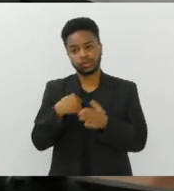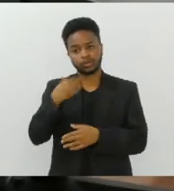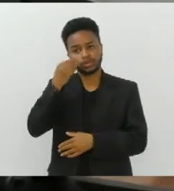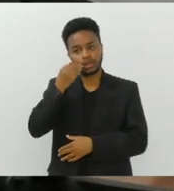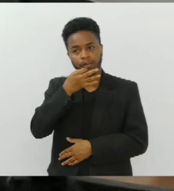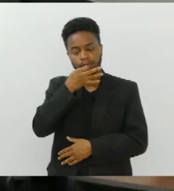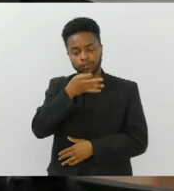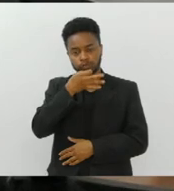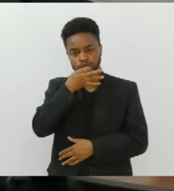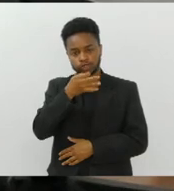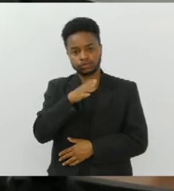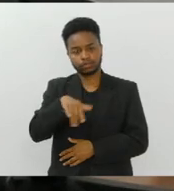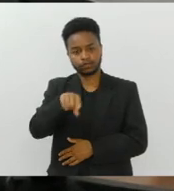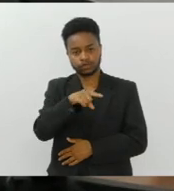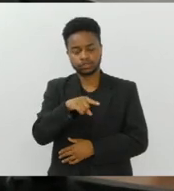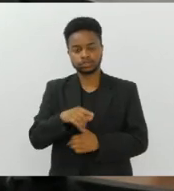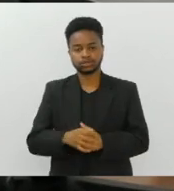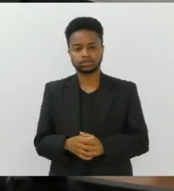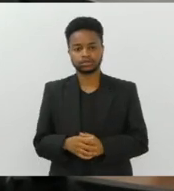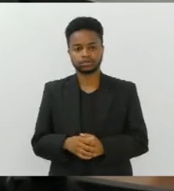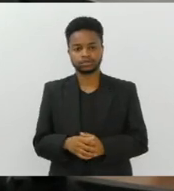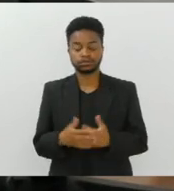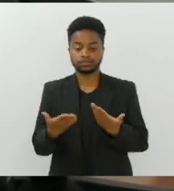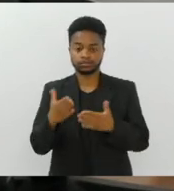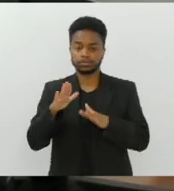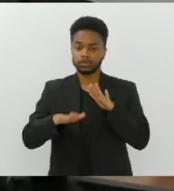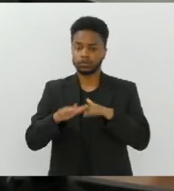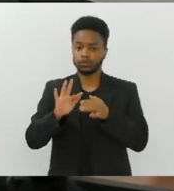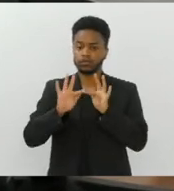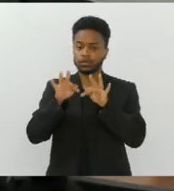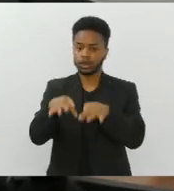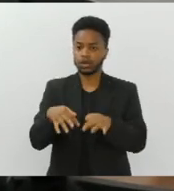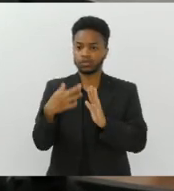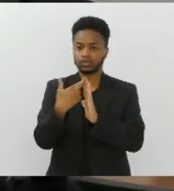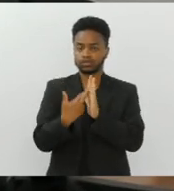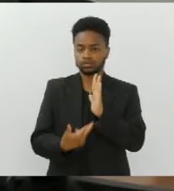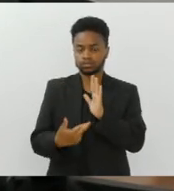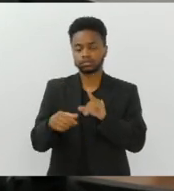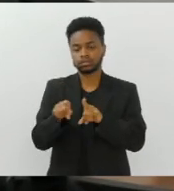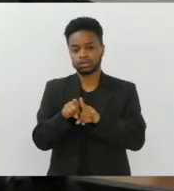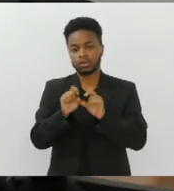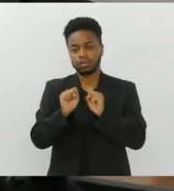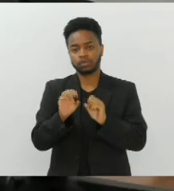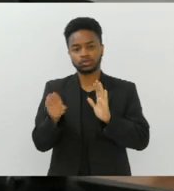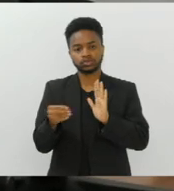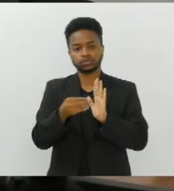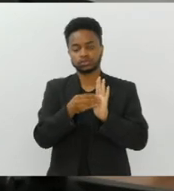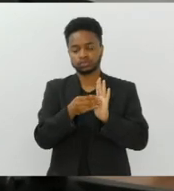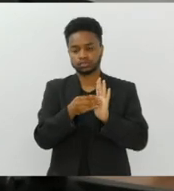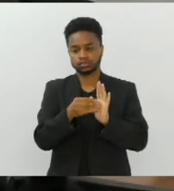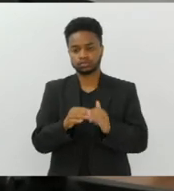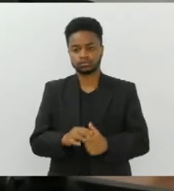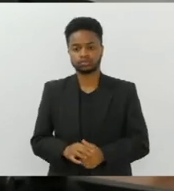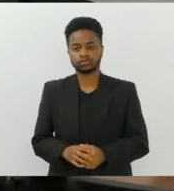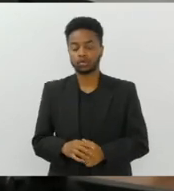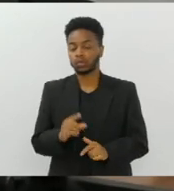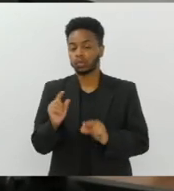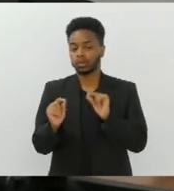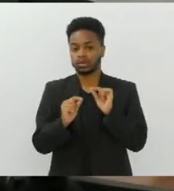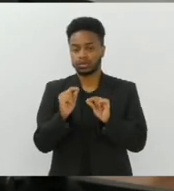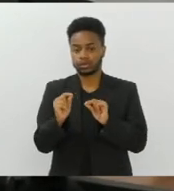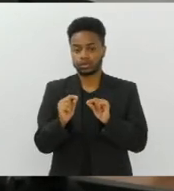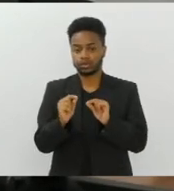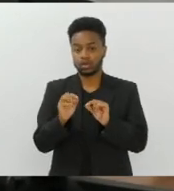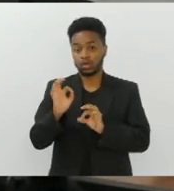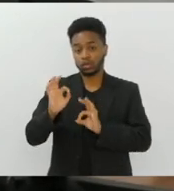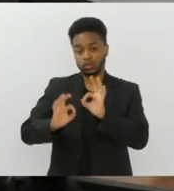sugeri-las, não é? Como talvez algo que, ao final, no relatório desta CPI, possa constar, é o de que, no